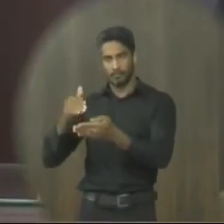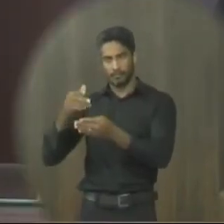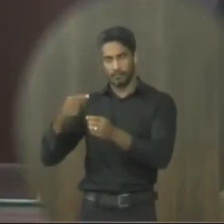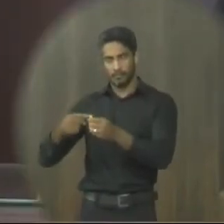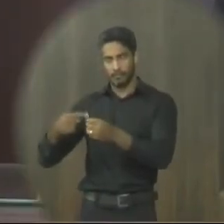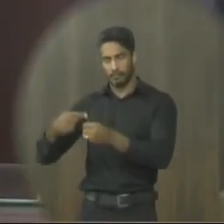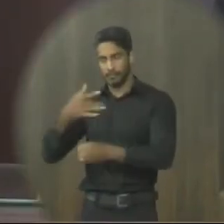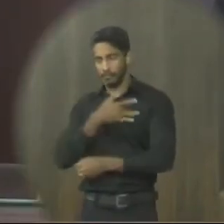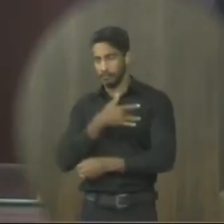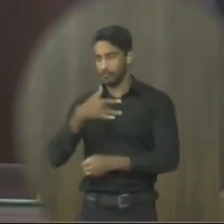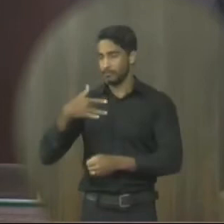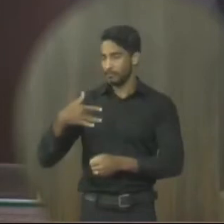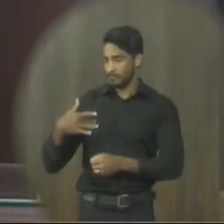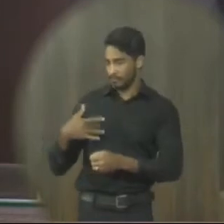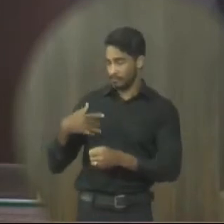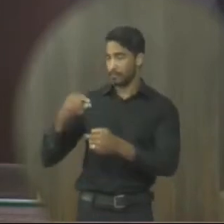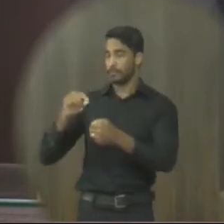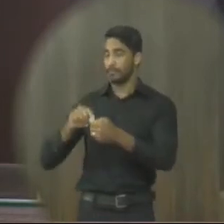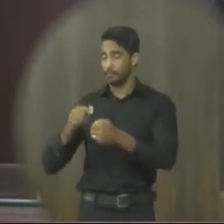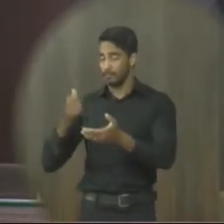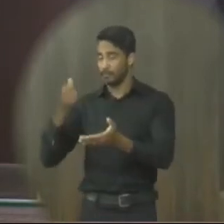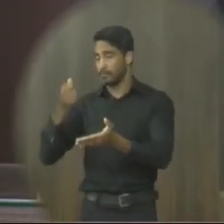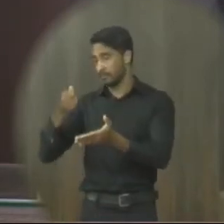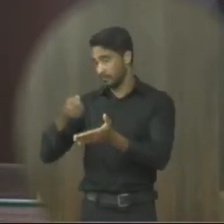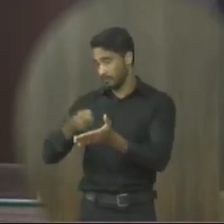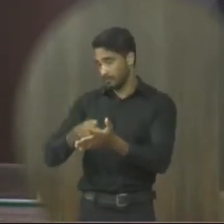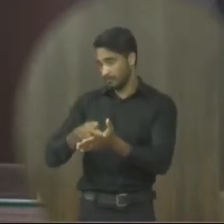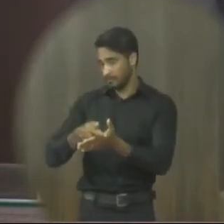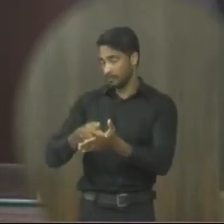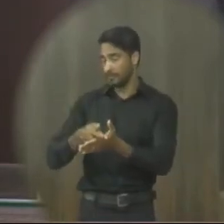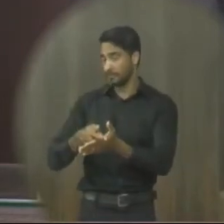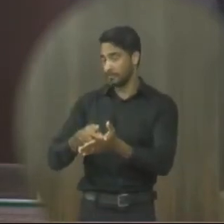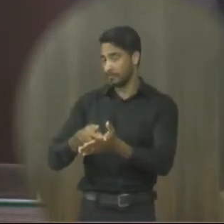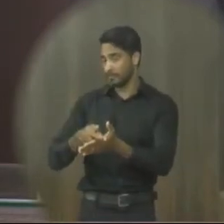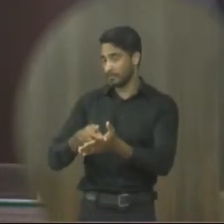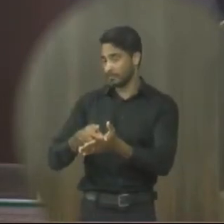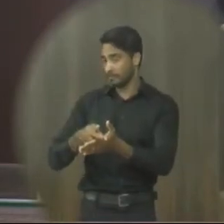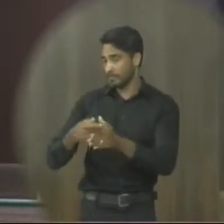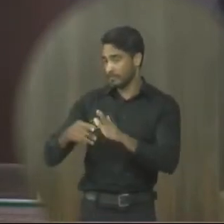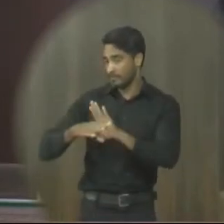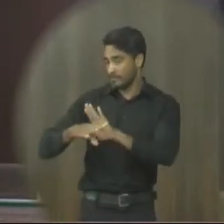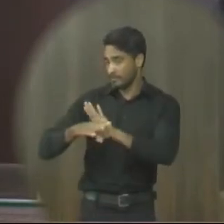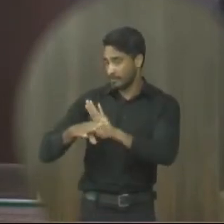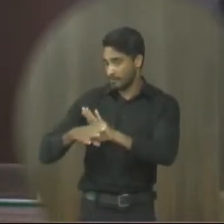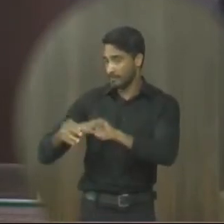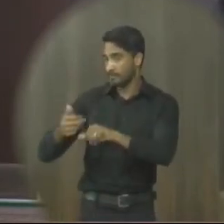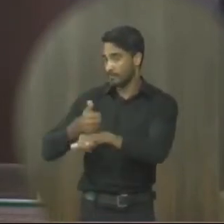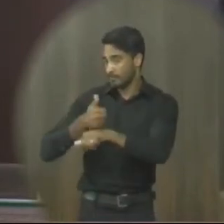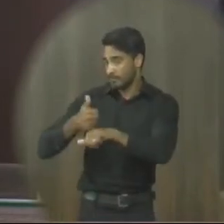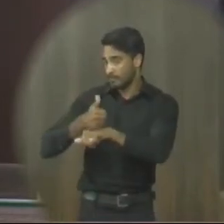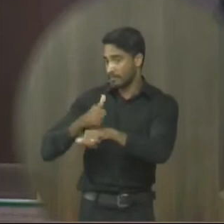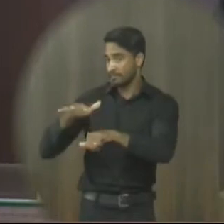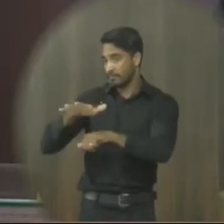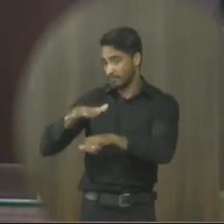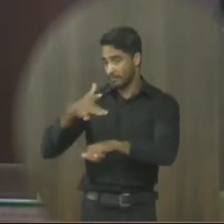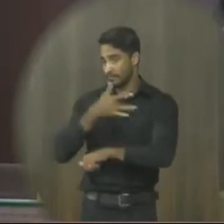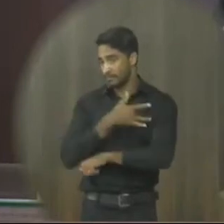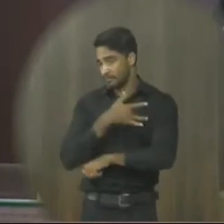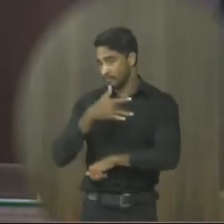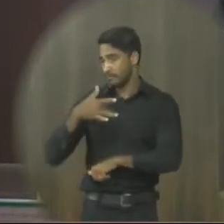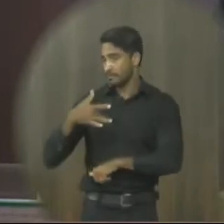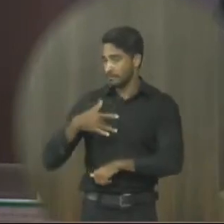solicitando que seja retomado assim, o pagamento dos incentivos aos profissionais da saúde que possuem